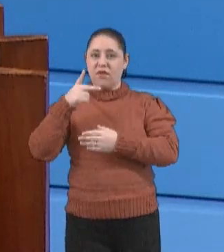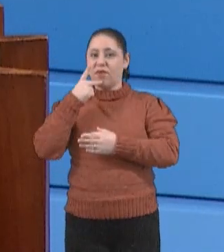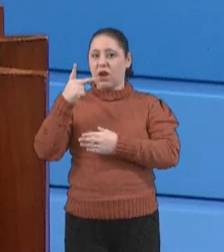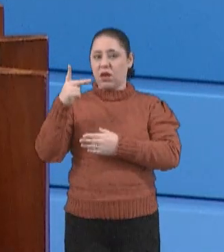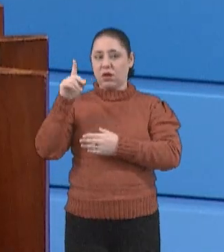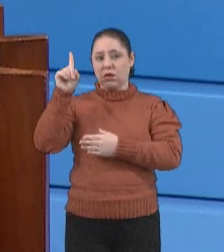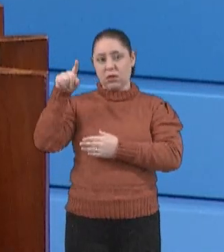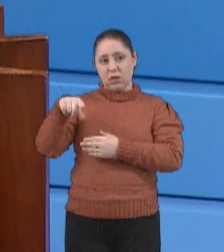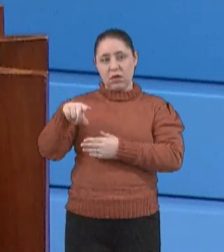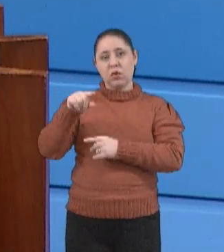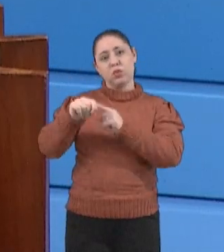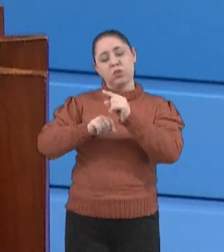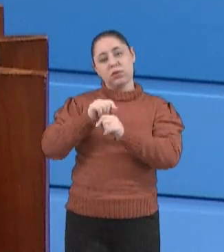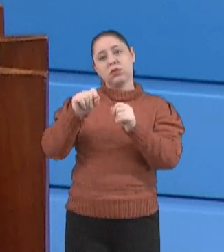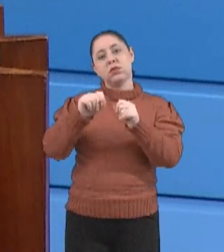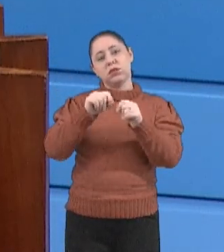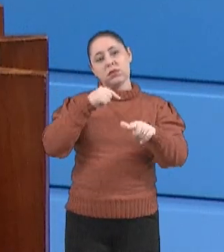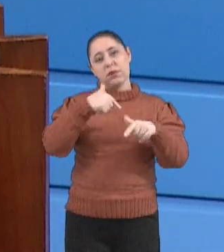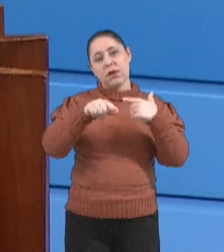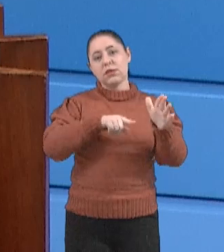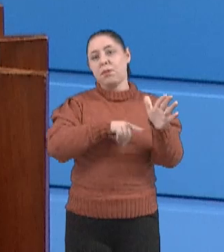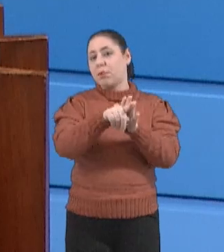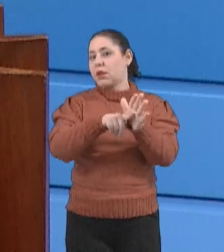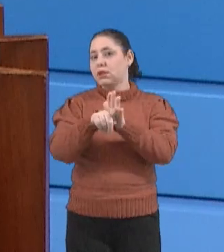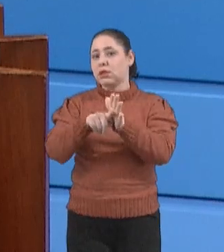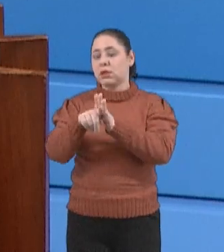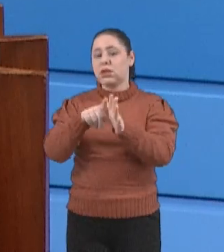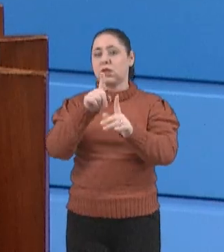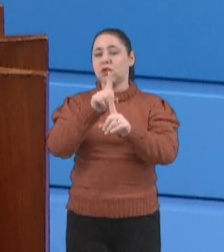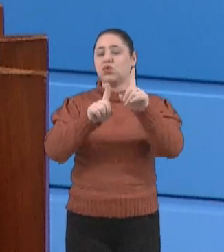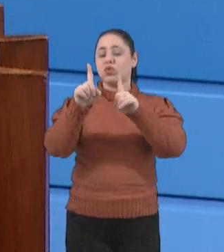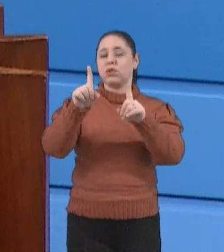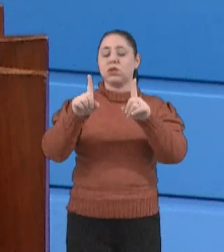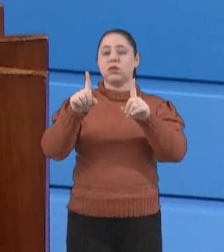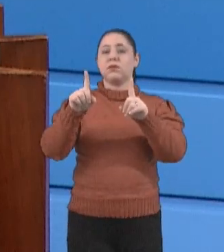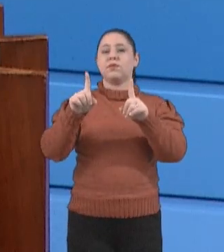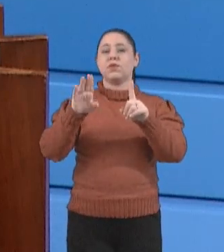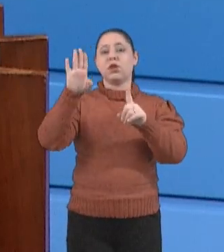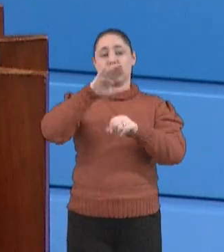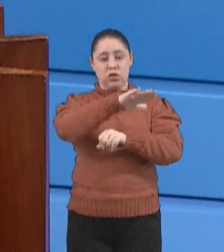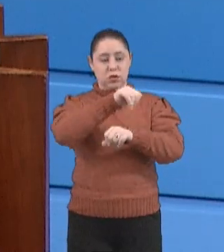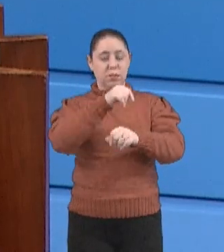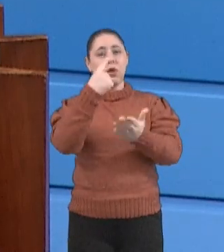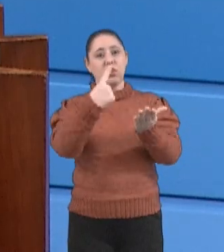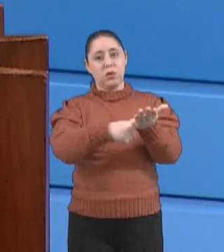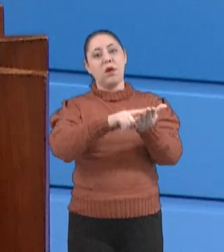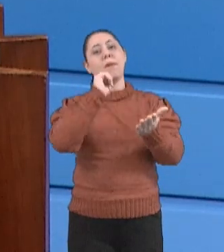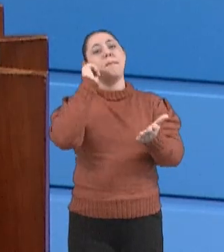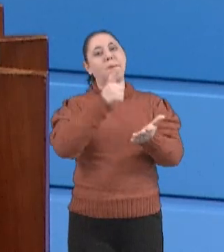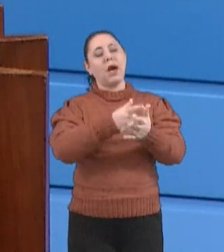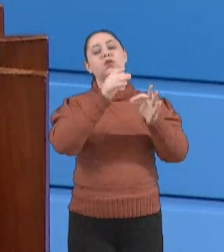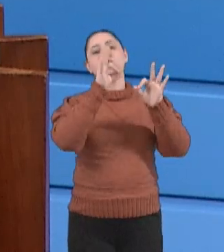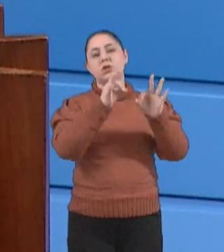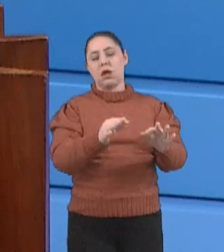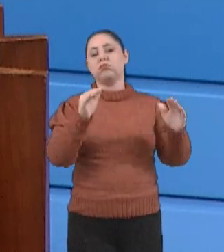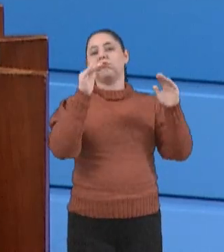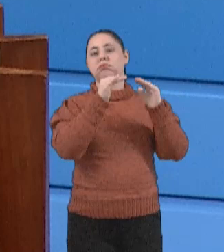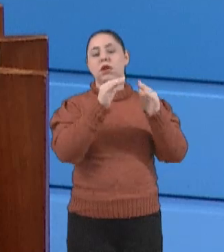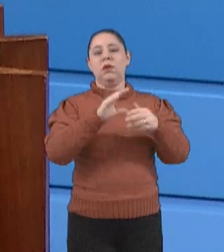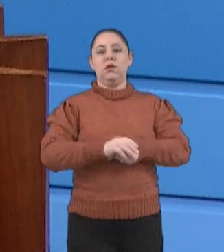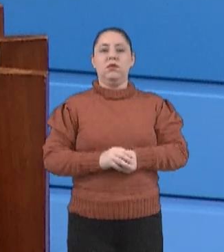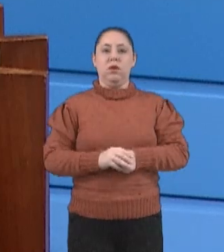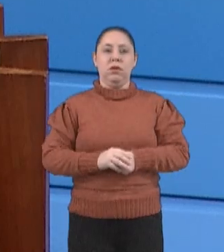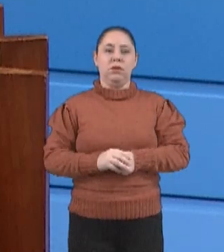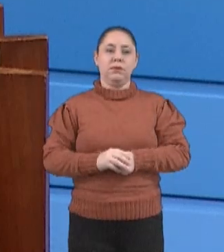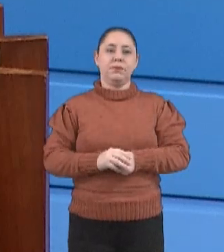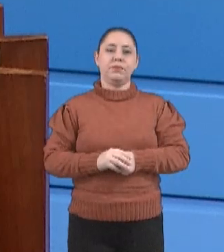difamatória, salvo o serviço que eles faziam de pesquisa para a campanha da Dione, que eles foram contratados e pagos regularmente. Ou